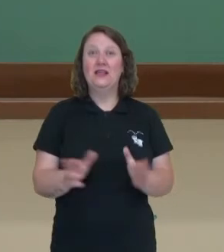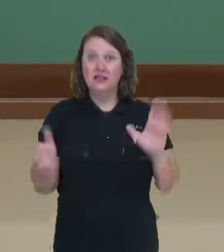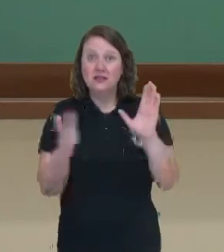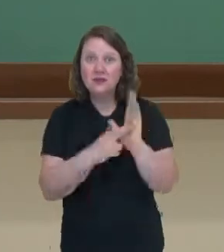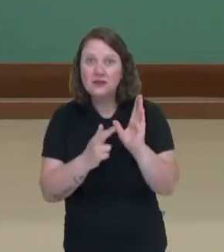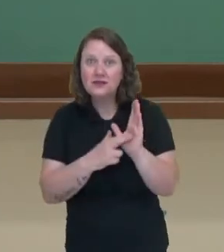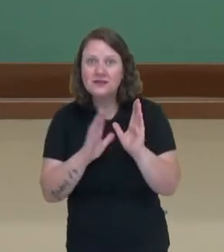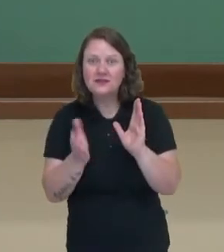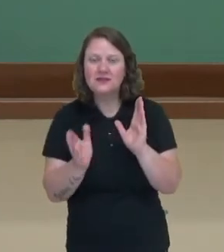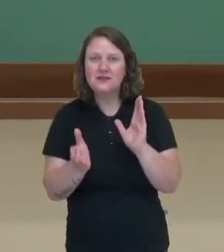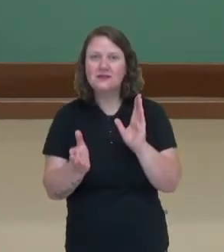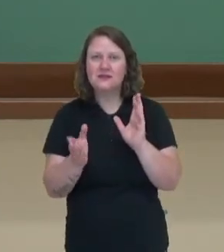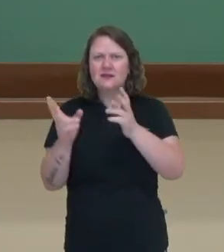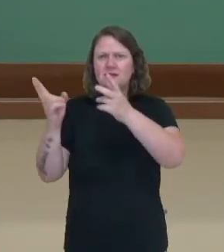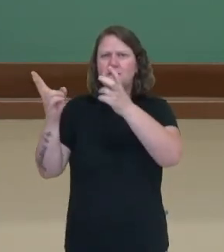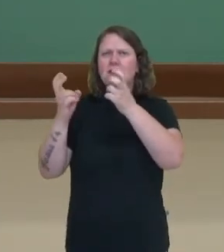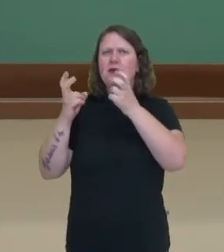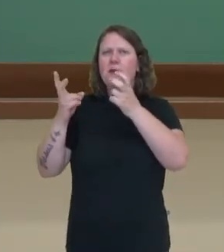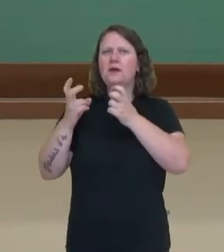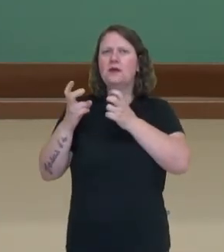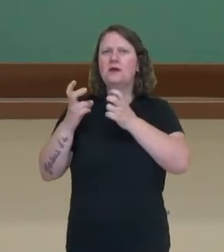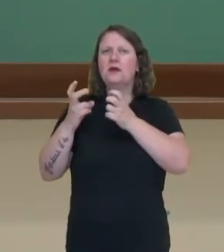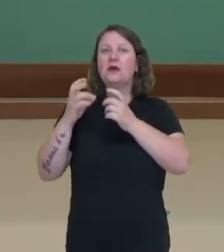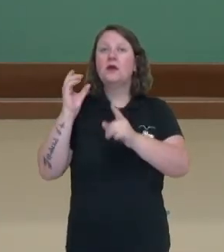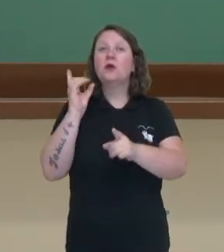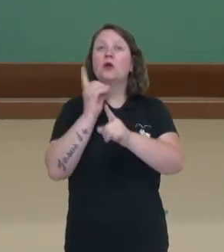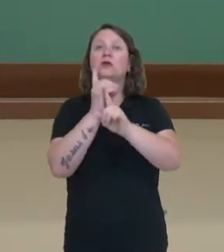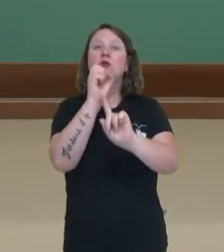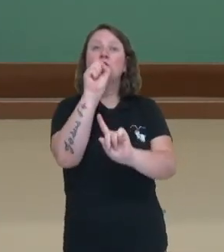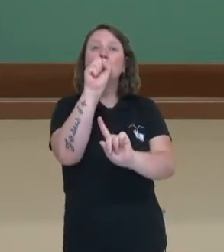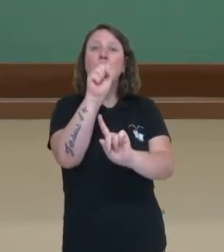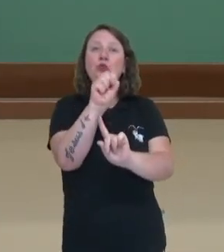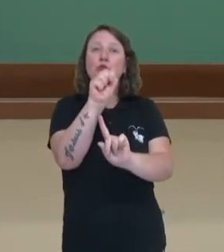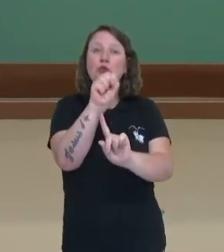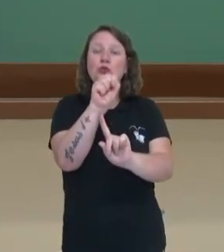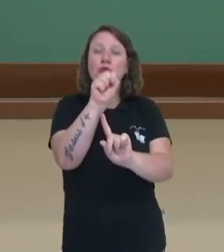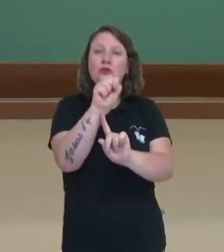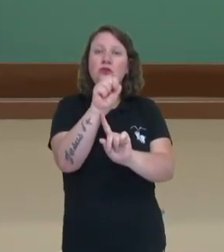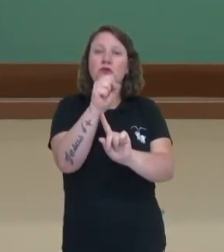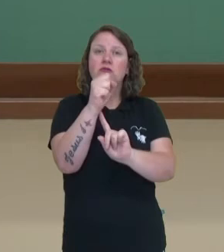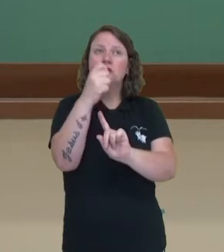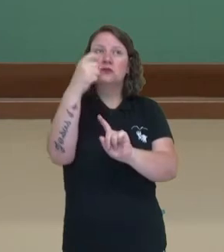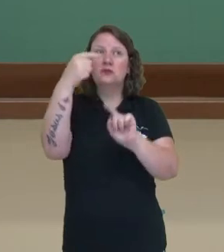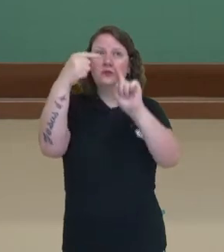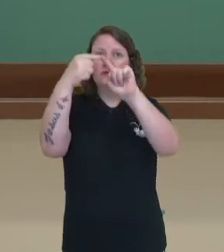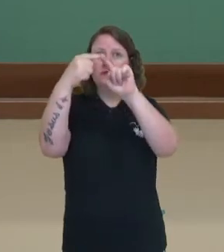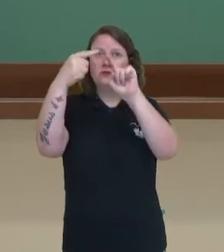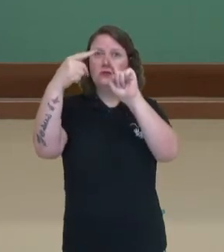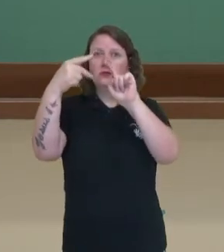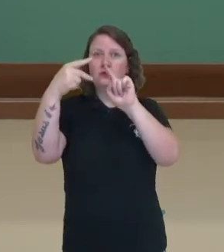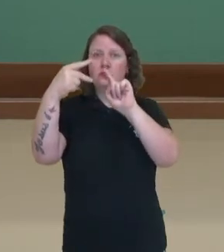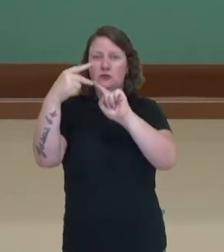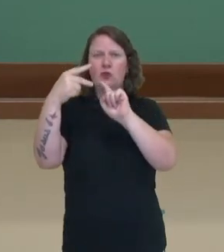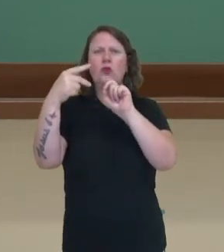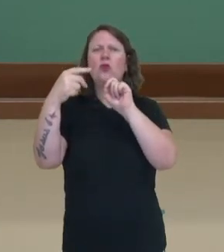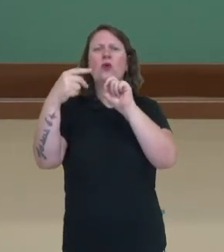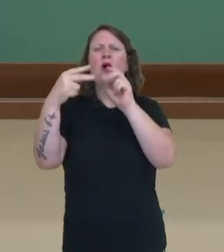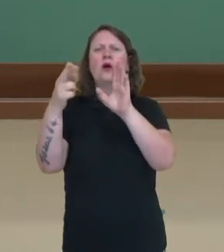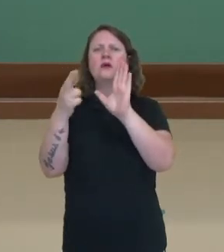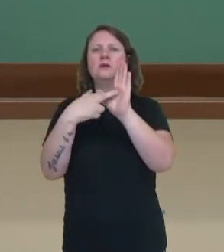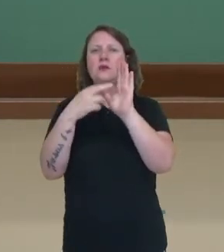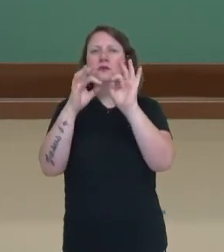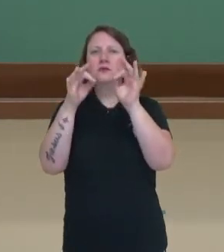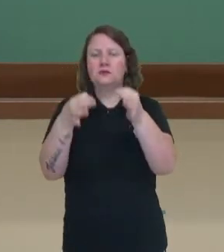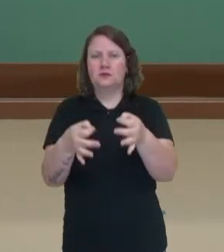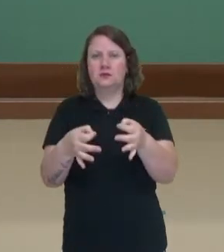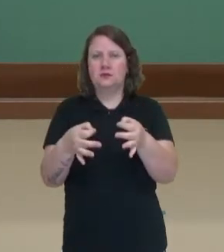Respondeu, conseguiu encontrar o sujeito de cada um dos períodos que temos. Lembrando que para